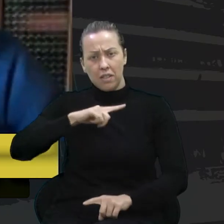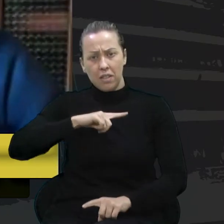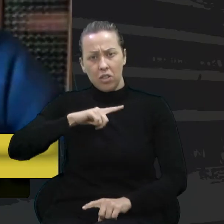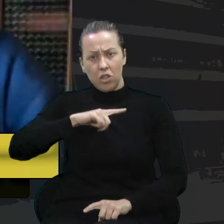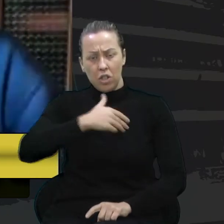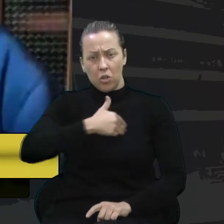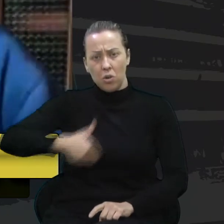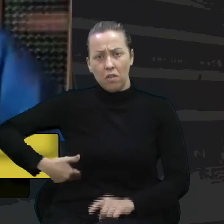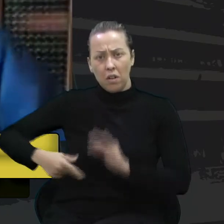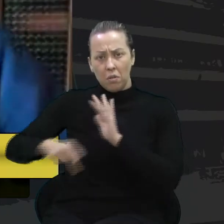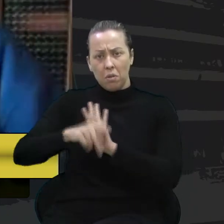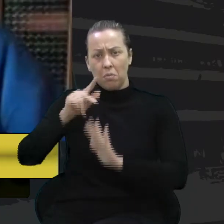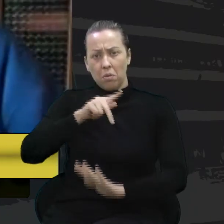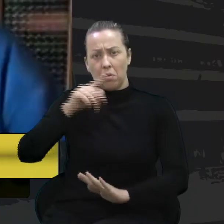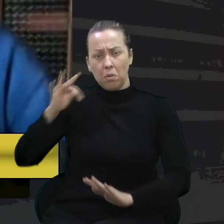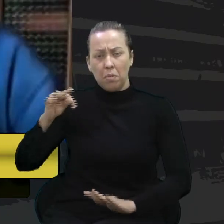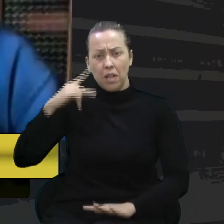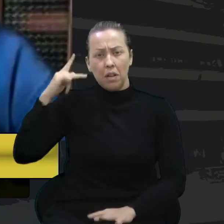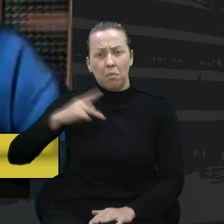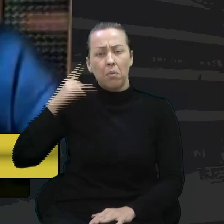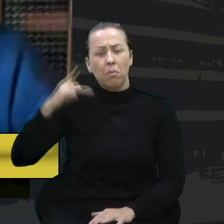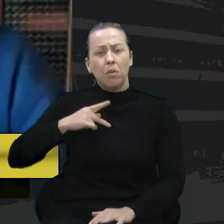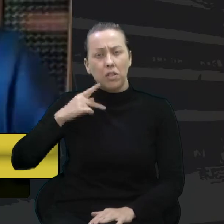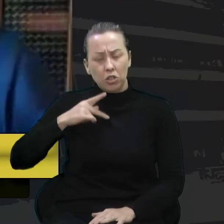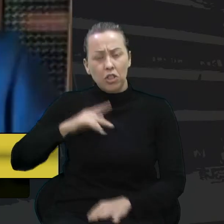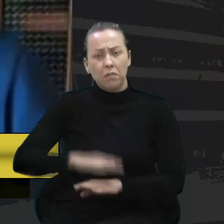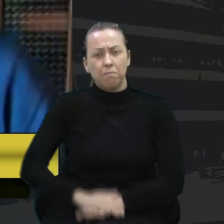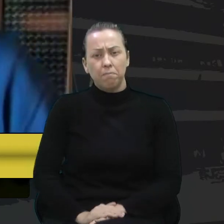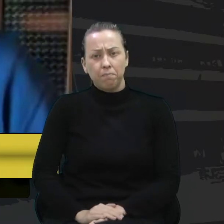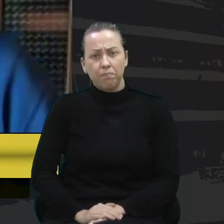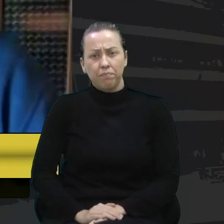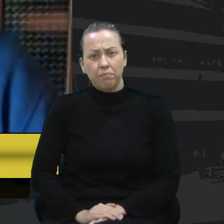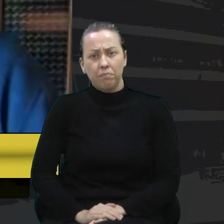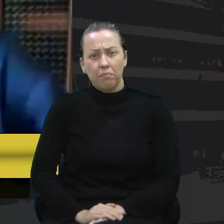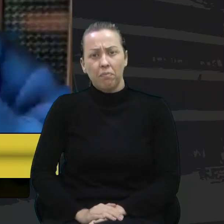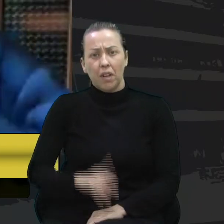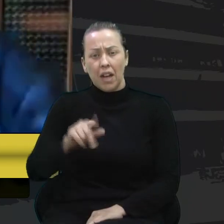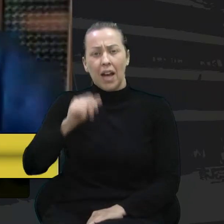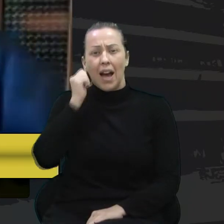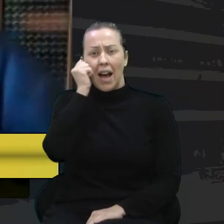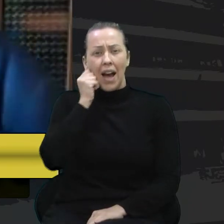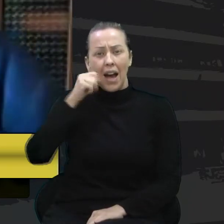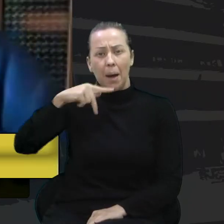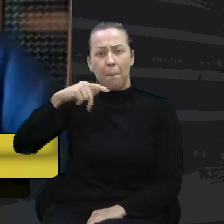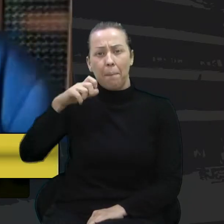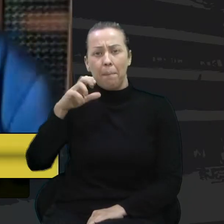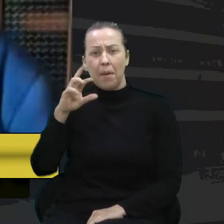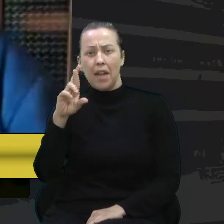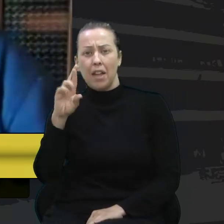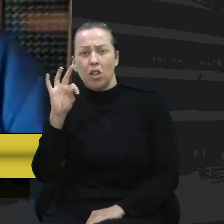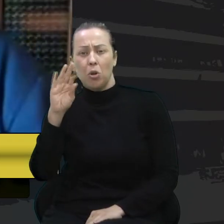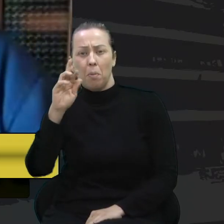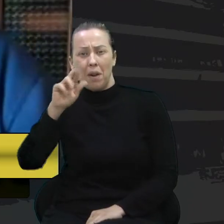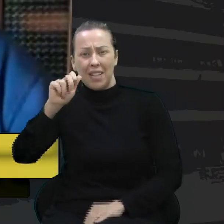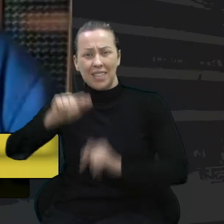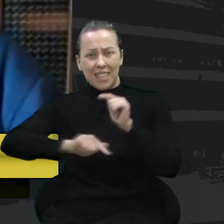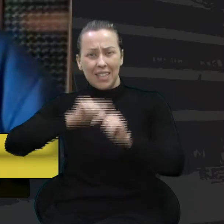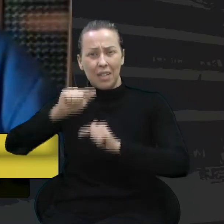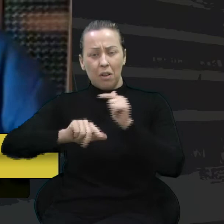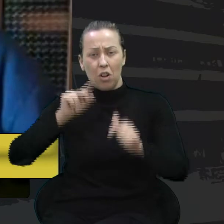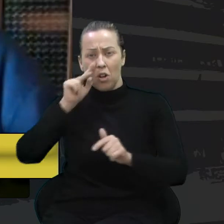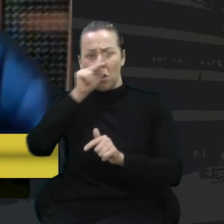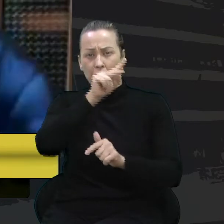governos do PT, uma política em que a Petrobras trabalhava, tinha um fortalecimento